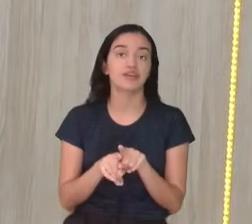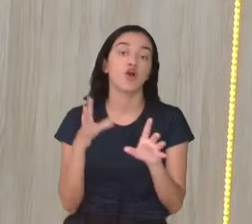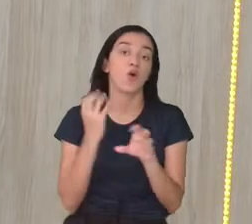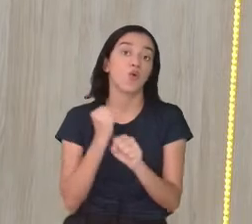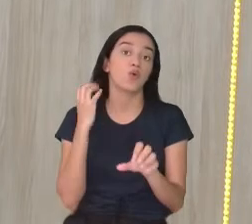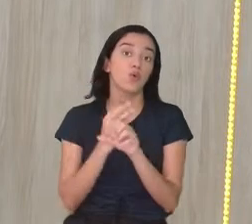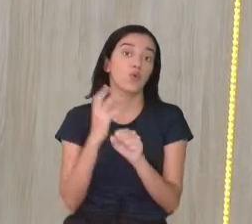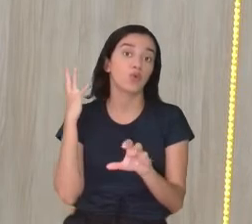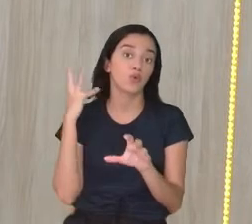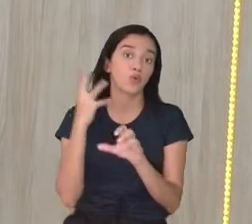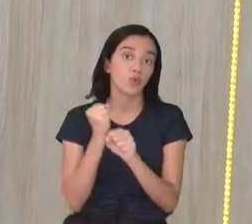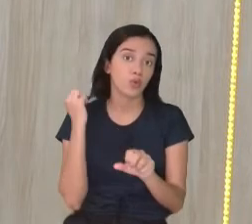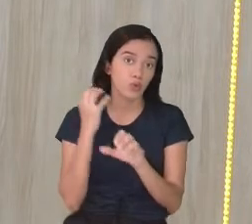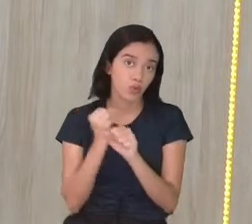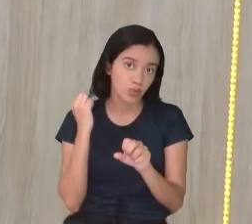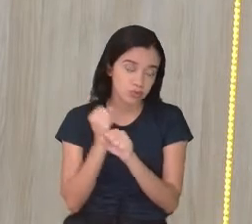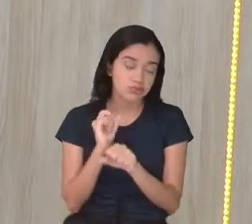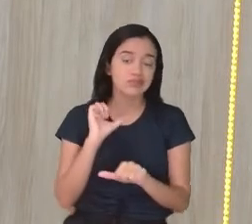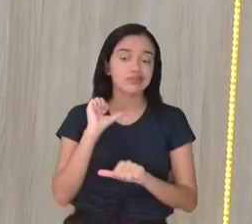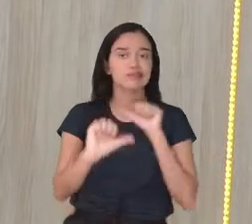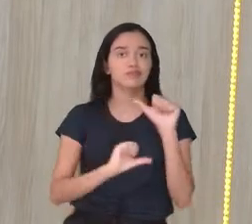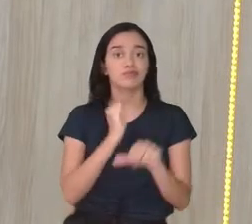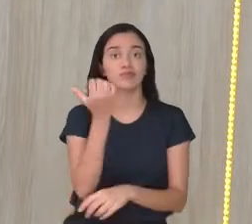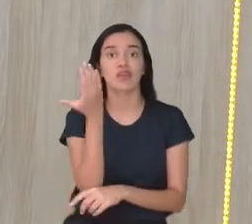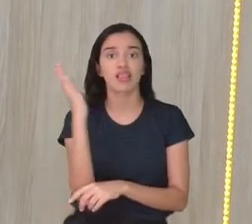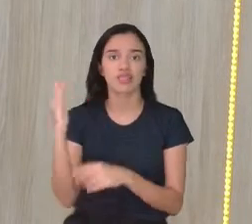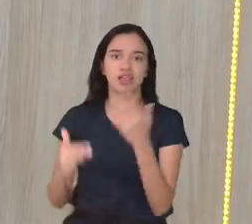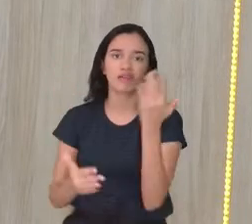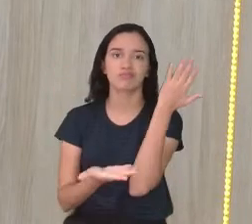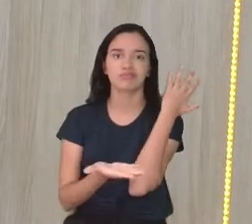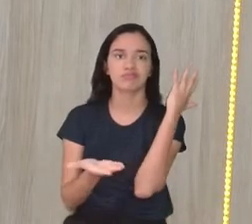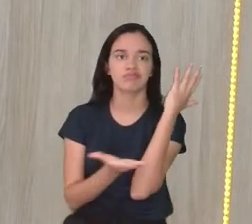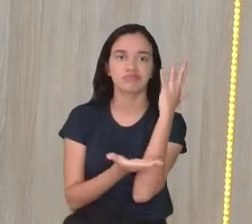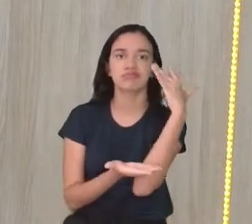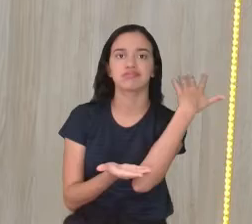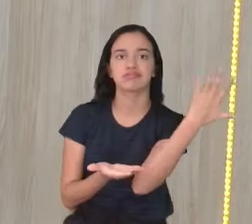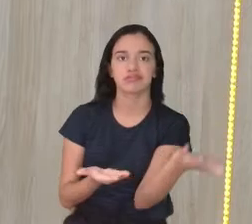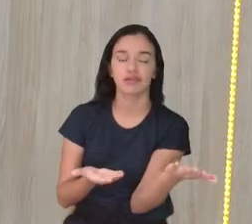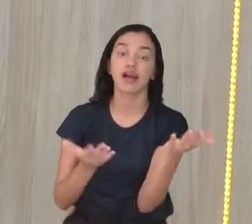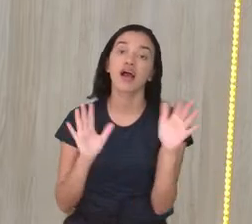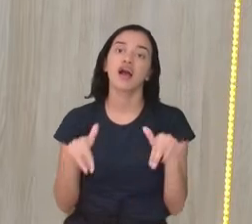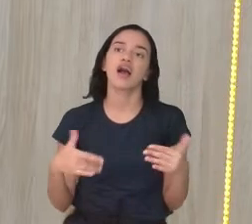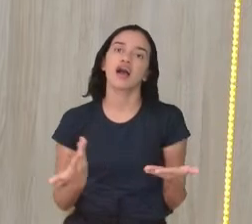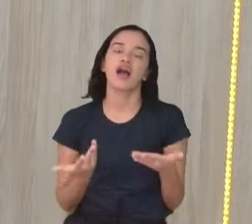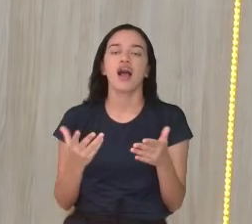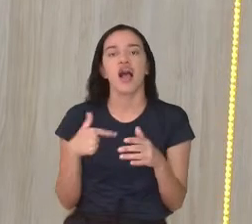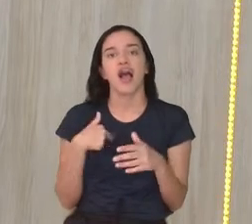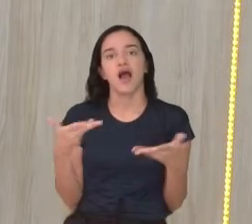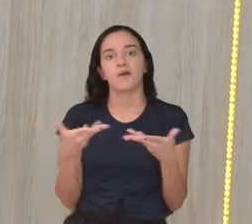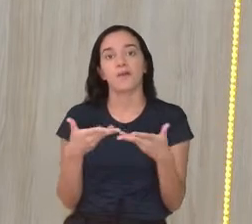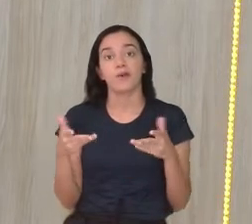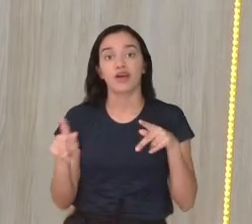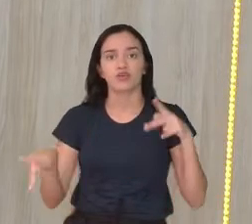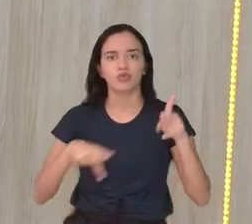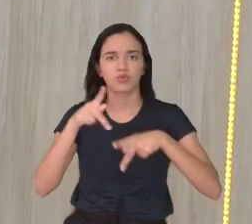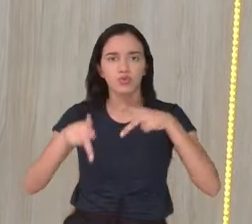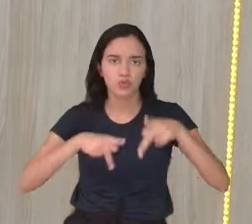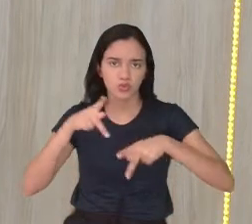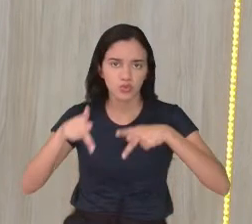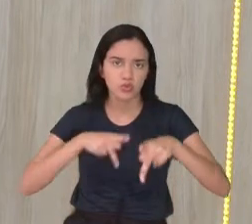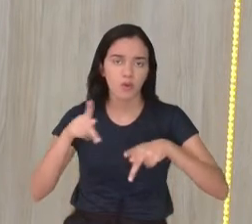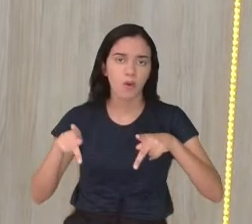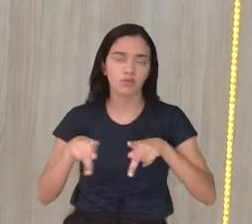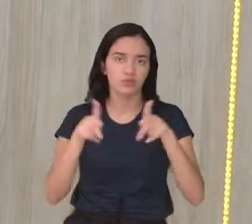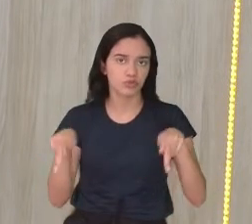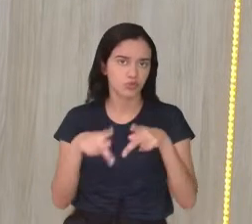vezes a natureza e altera ali aquela paisagem. Também tem aqui, Juninho, na tela os shoppings, né? Agora, claro, são lugares essenciais, né? A